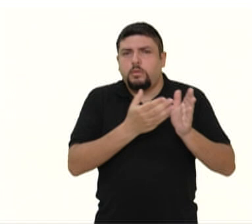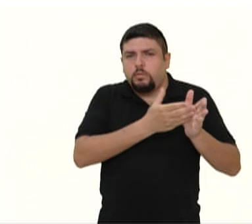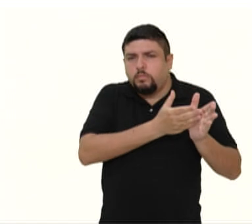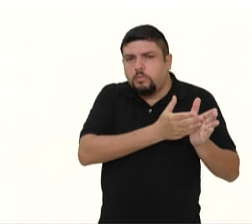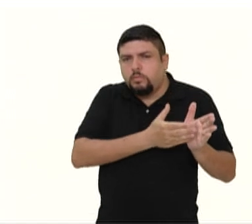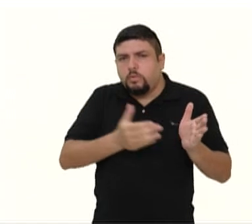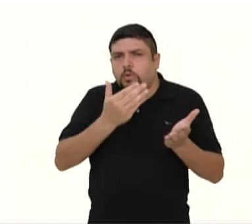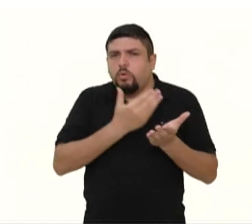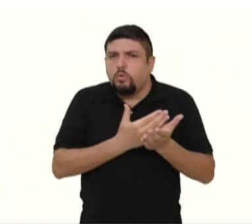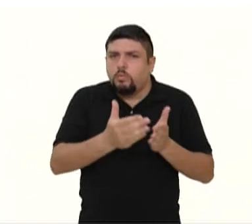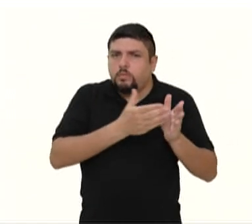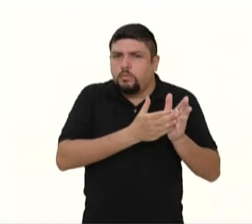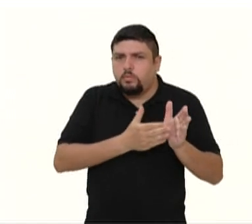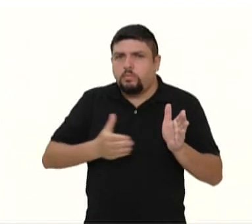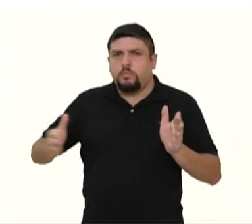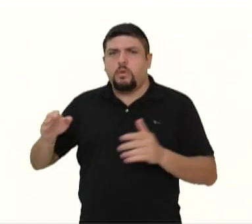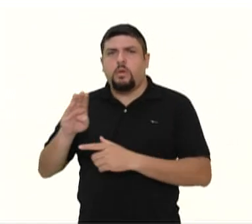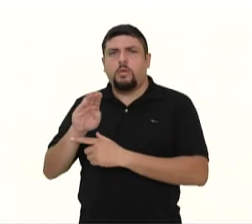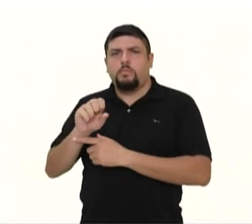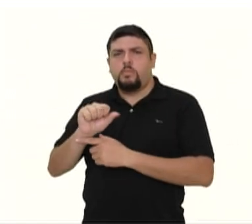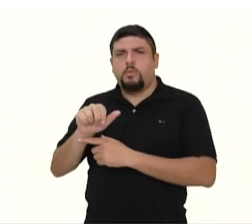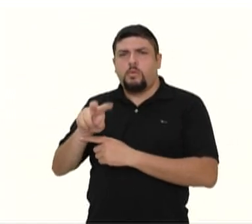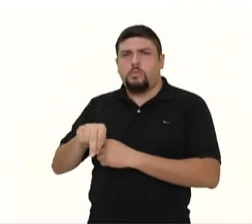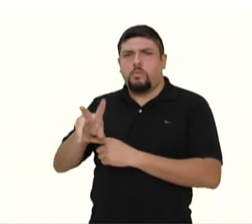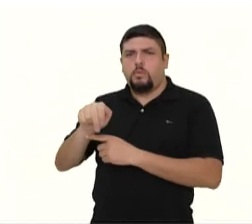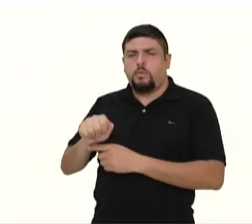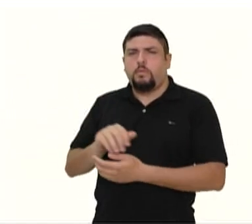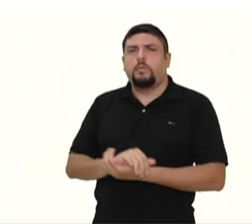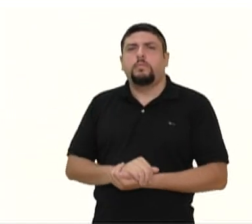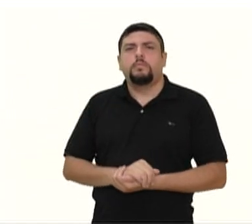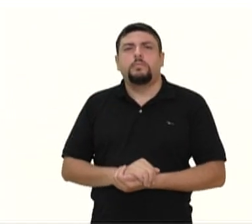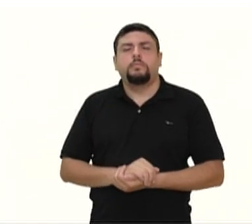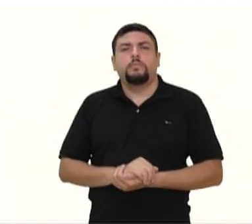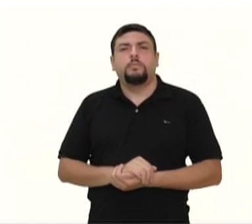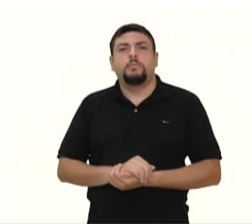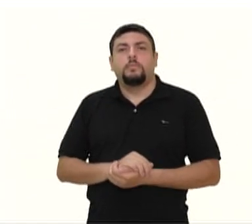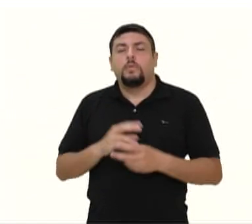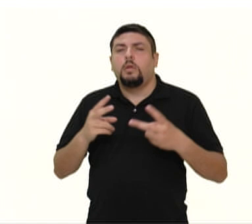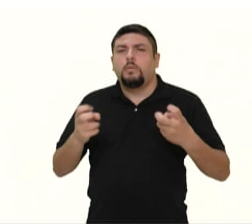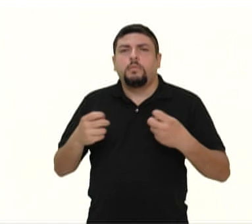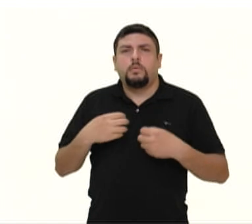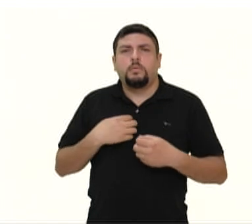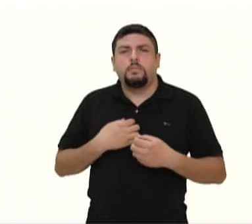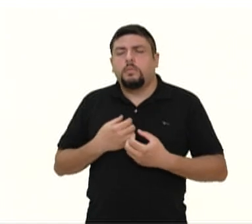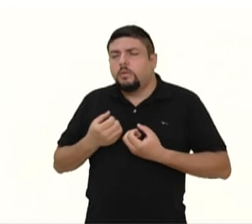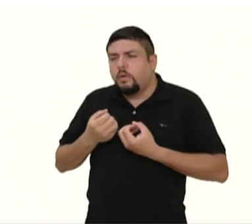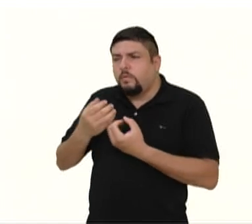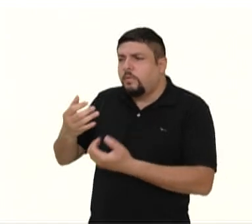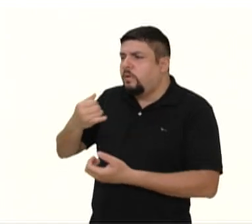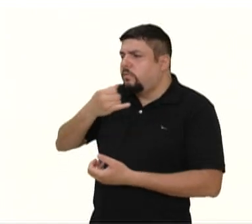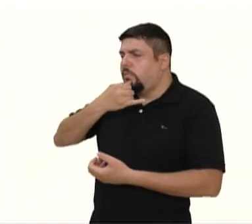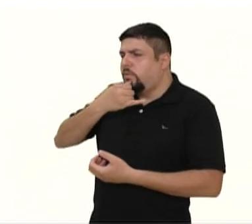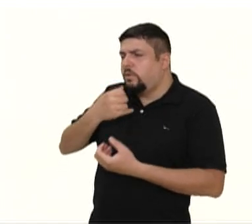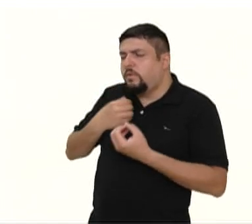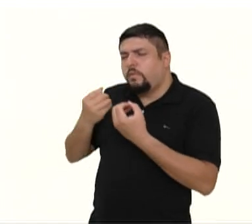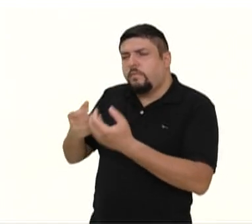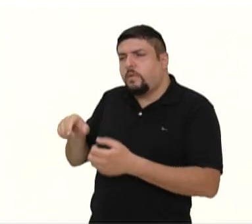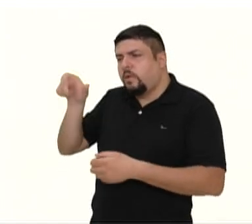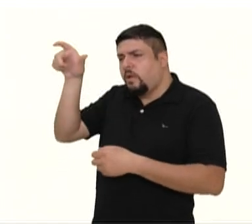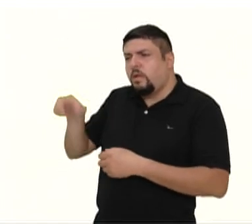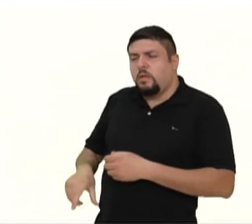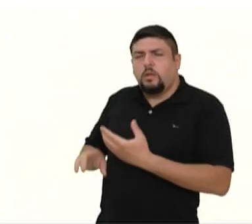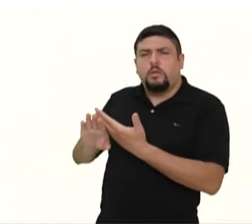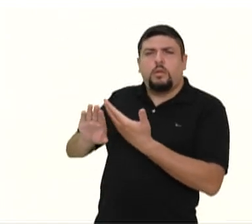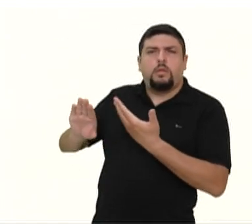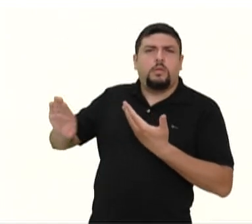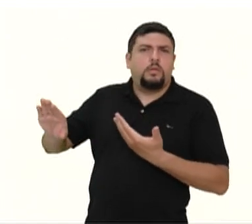Nova, tocada aí naquele álbum por João Gilberto. Veja, vai minha tristeza e diz a ela que sem ela não pode ser,